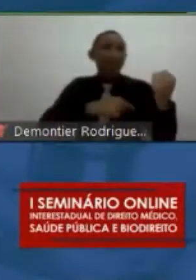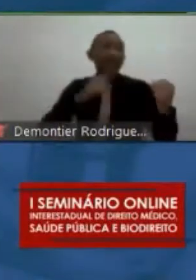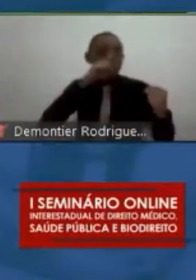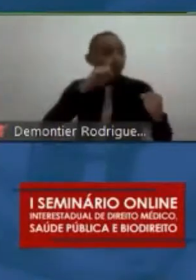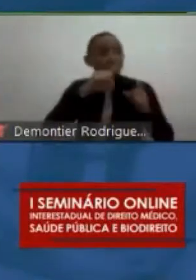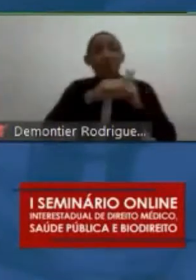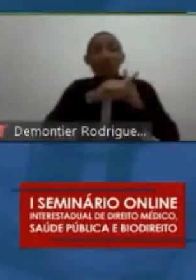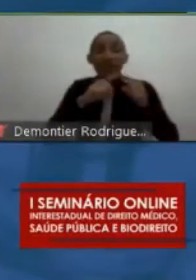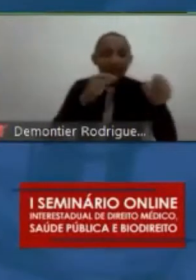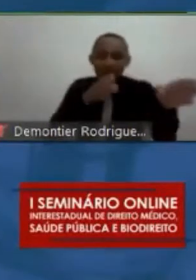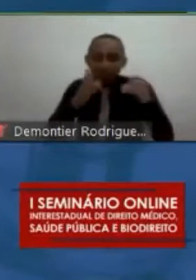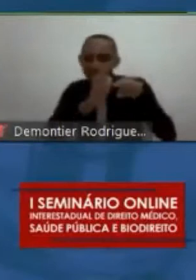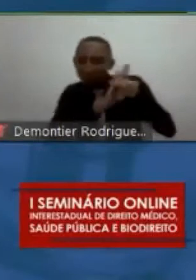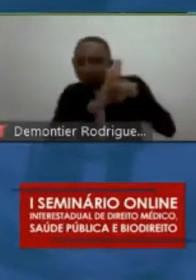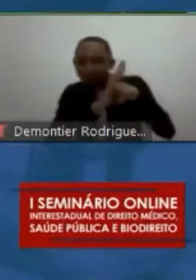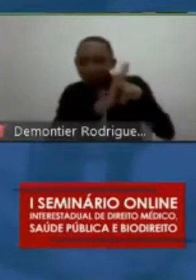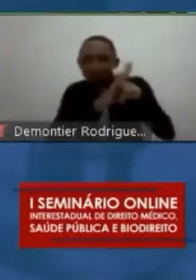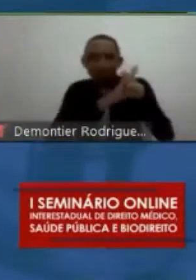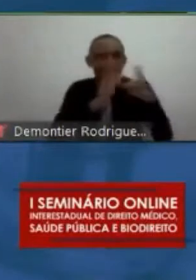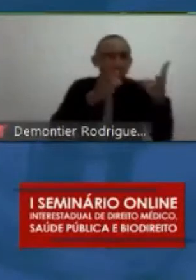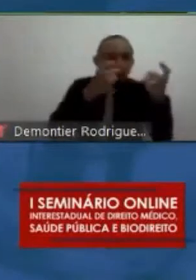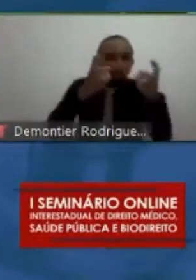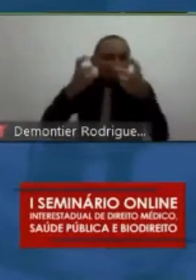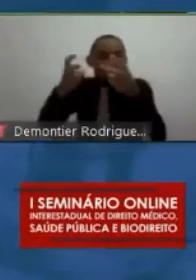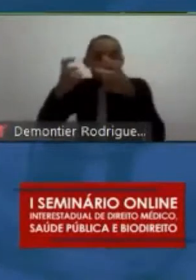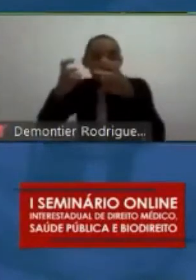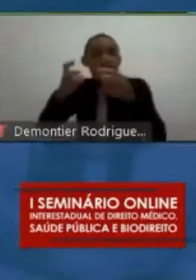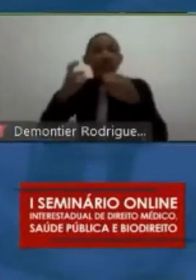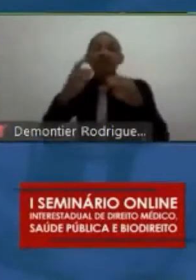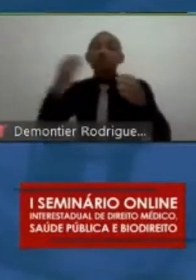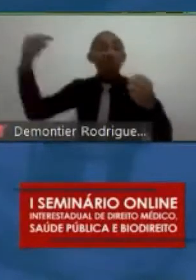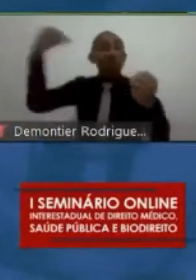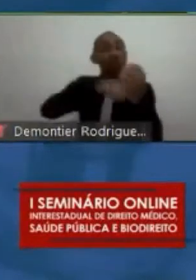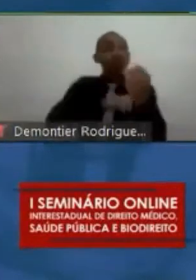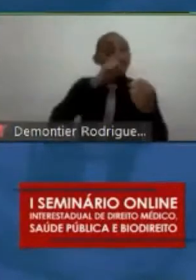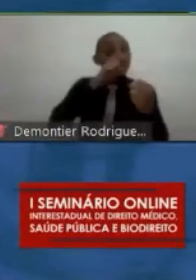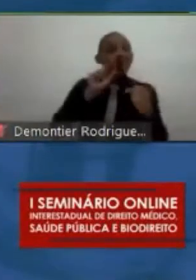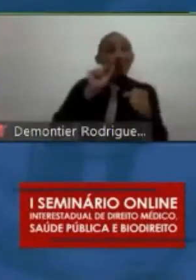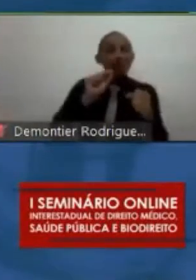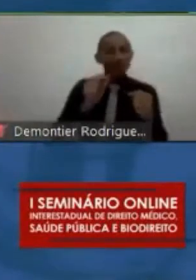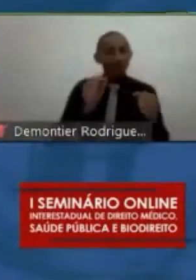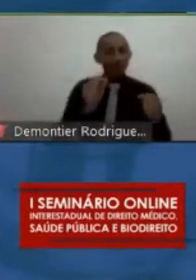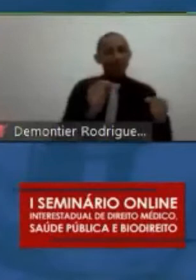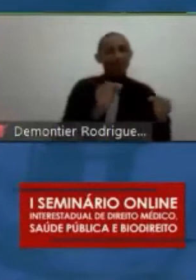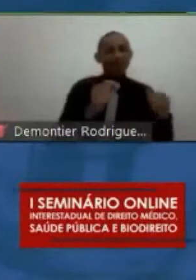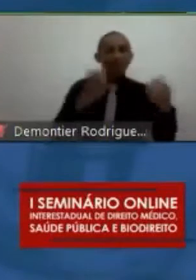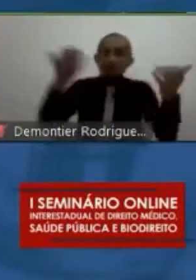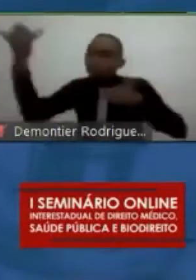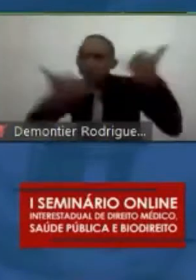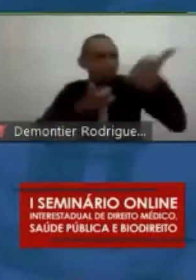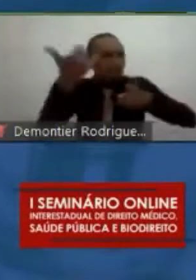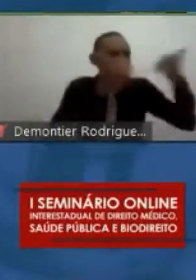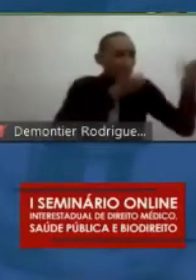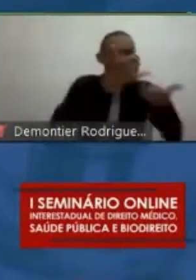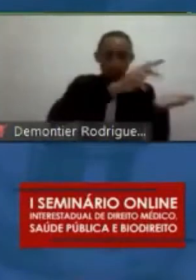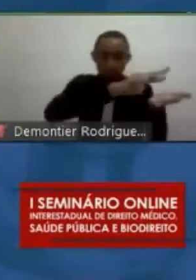trabalho feito que levou em consideração, né, uma grande quantidade de informações relacionadas